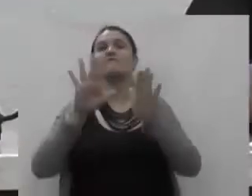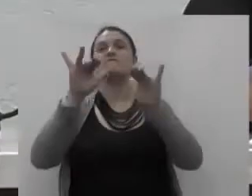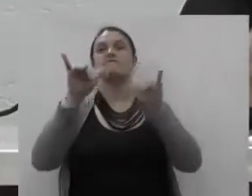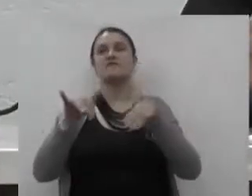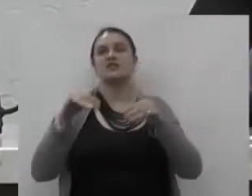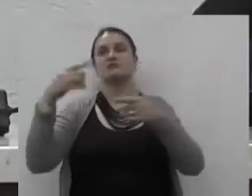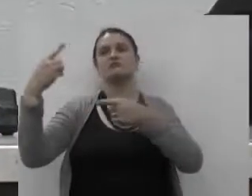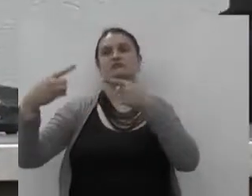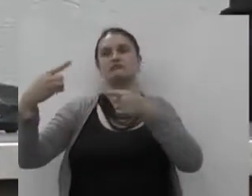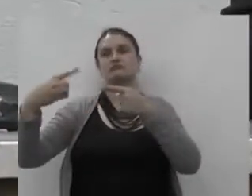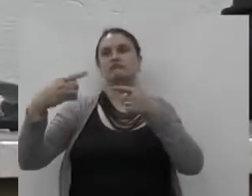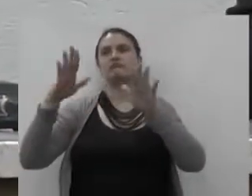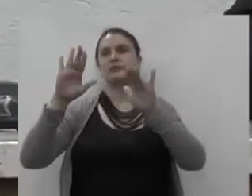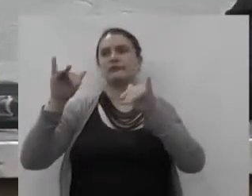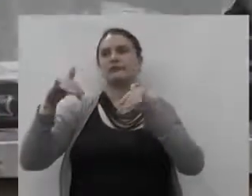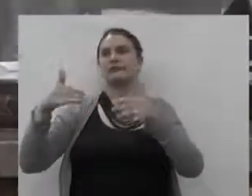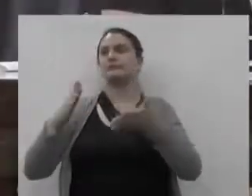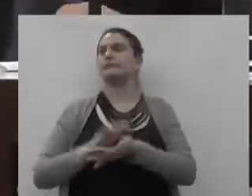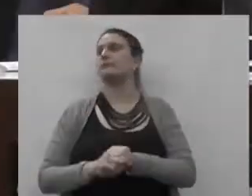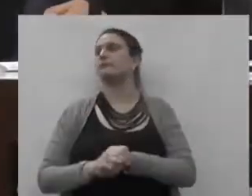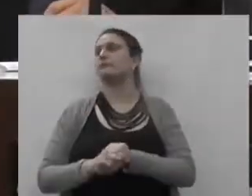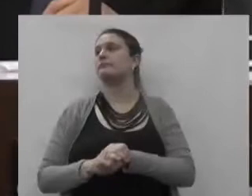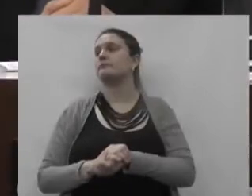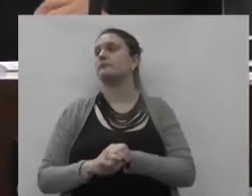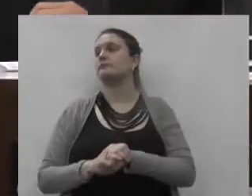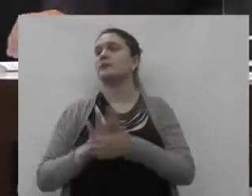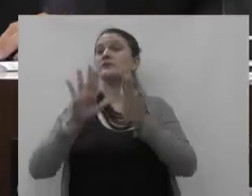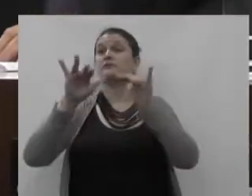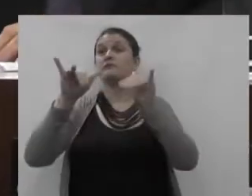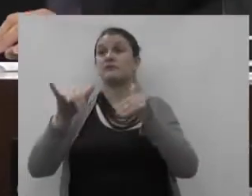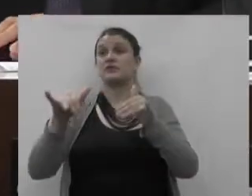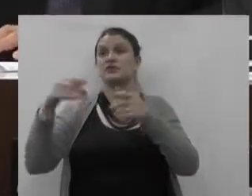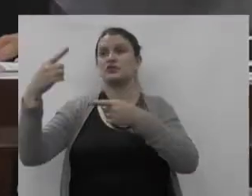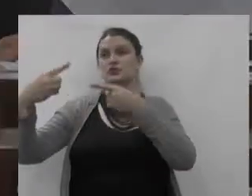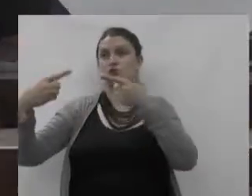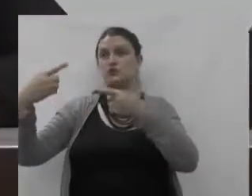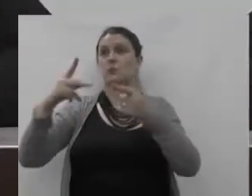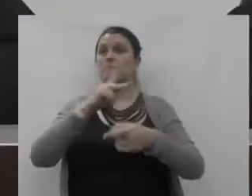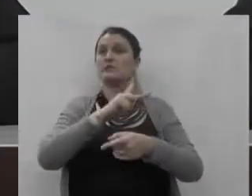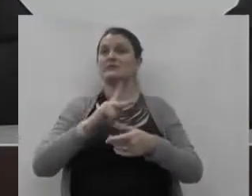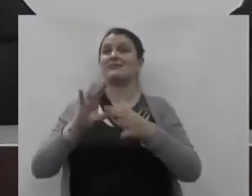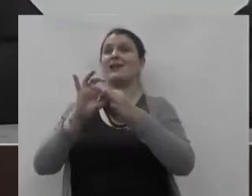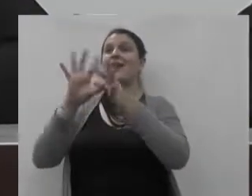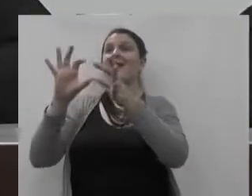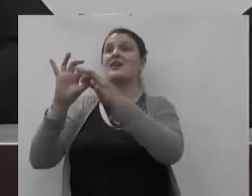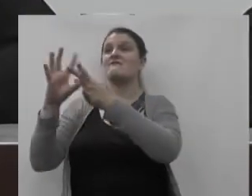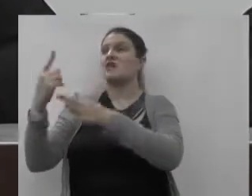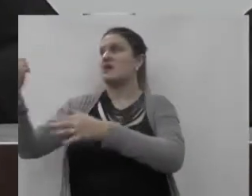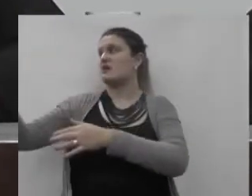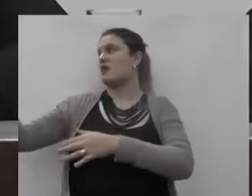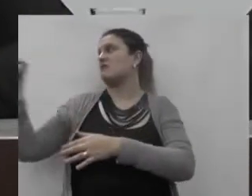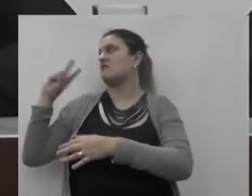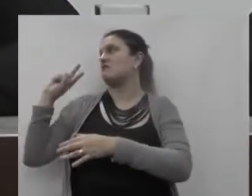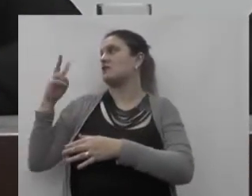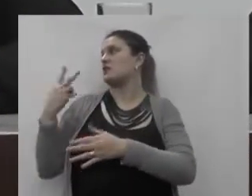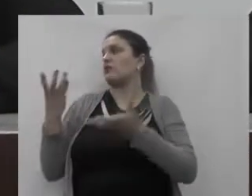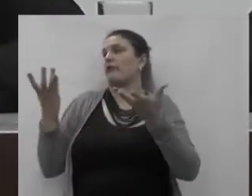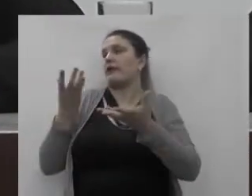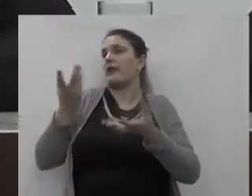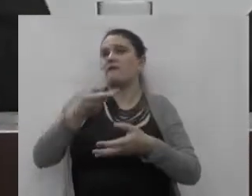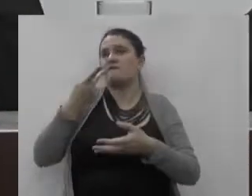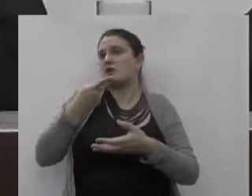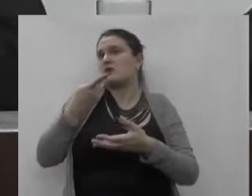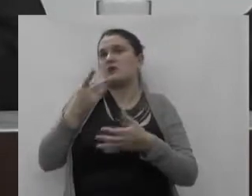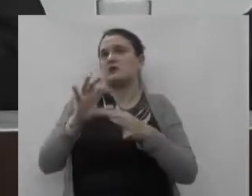Fim da ordem do dia, senhor presidente. Fim da ordem do dia, então, esta presidência deixa livre a palavra aos nobres vereadores que